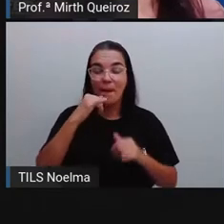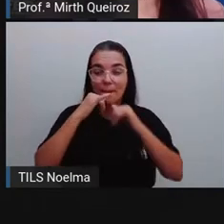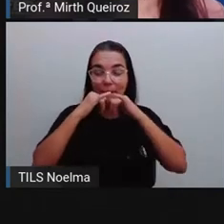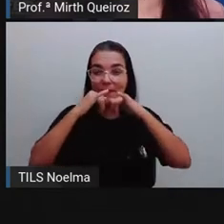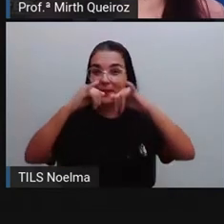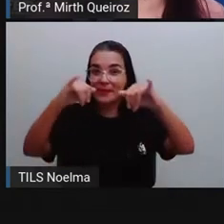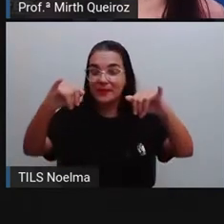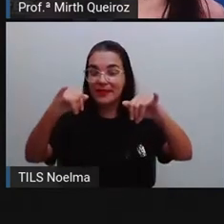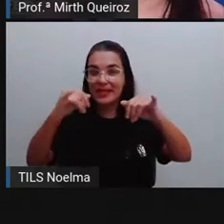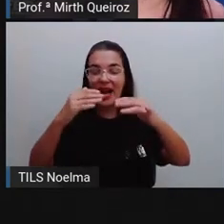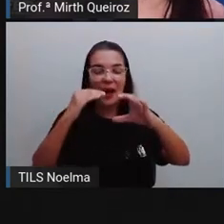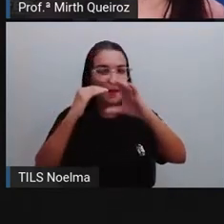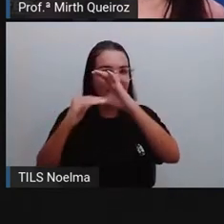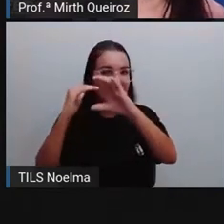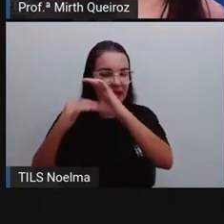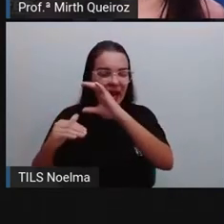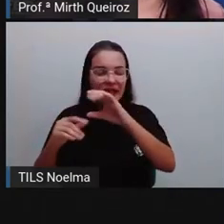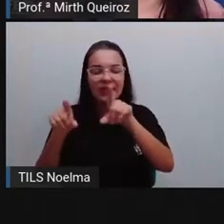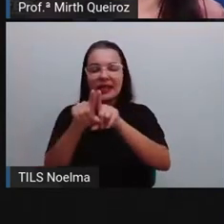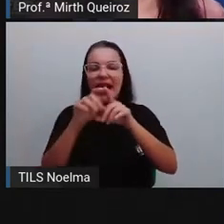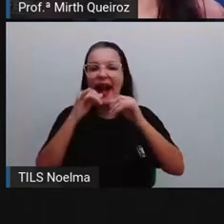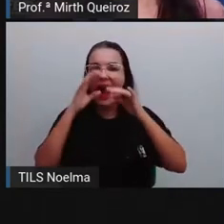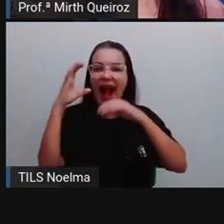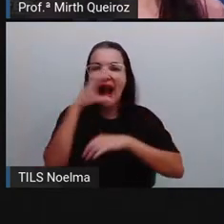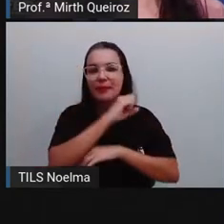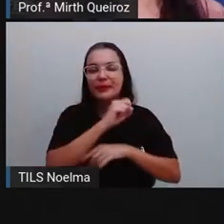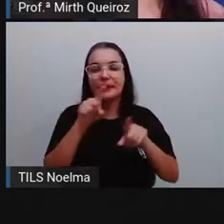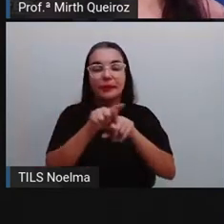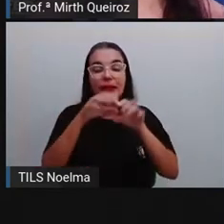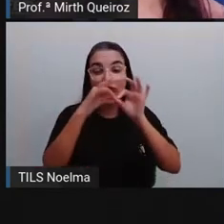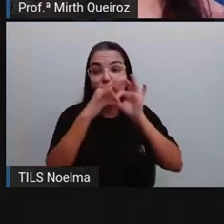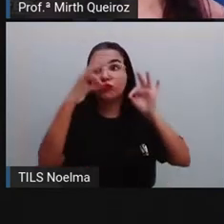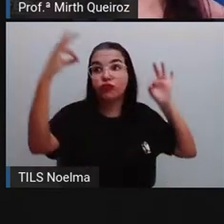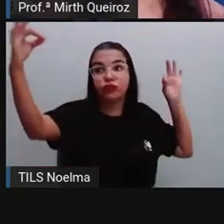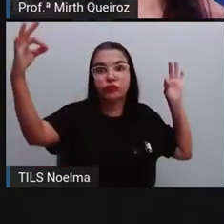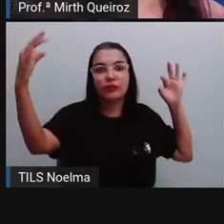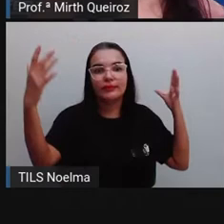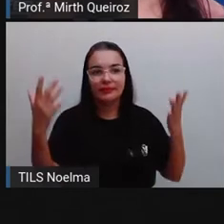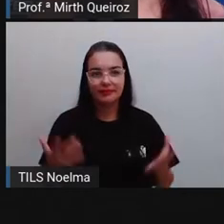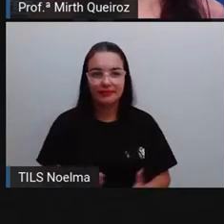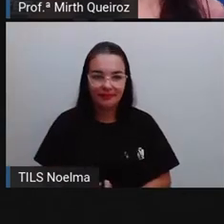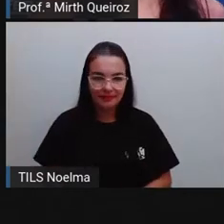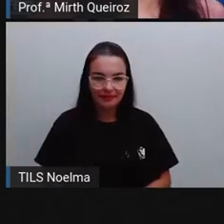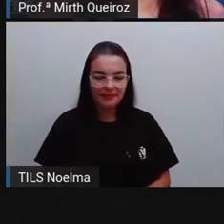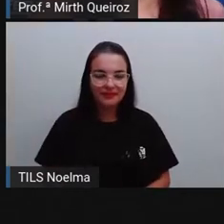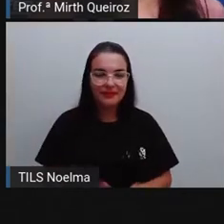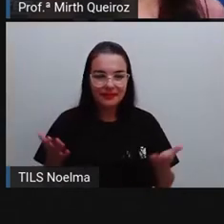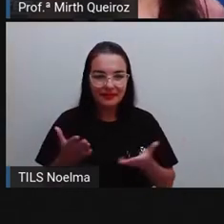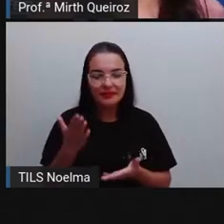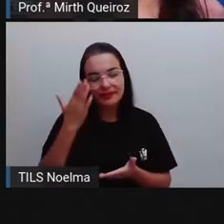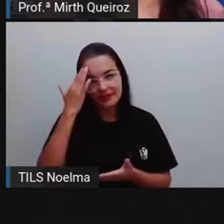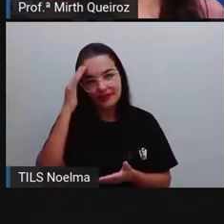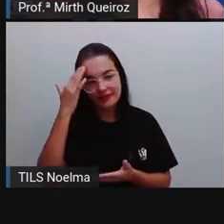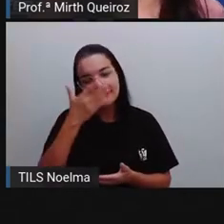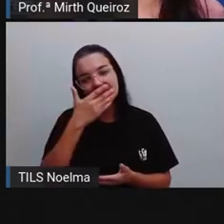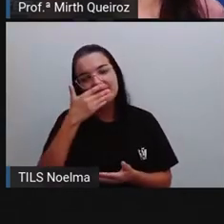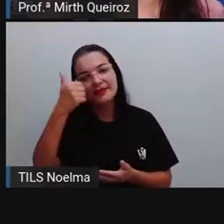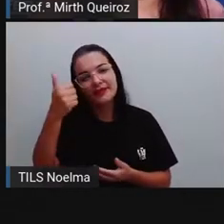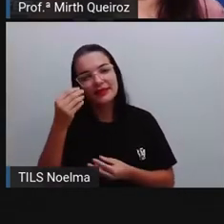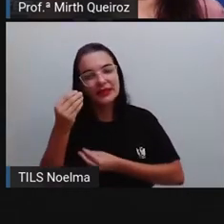e também a partir de longas distâncias. E a gente vai entender um pouquinho mais aí sobre esses meios